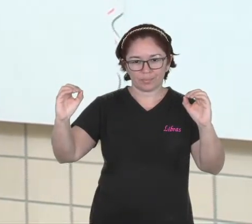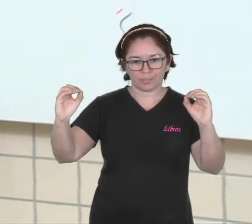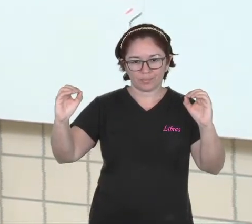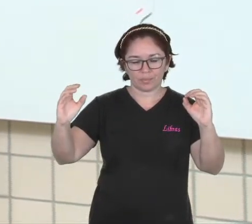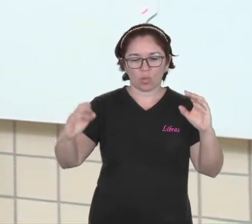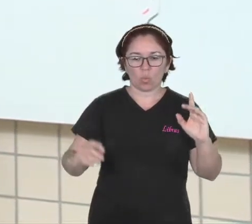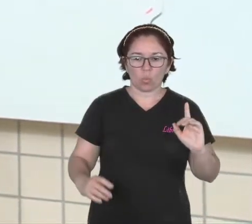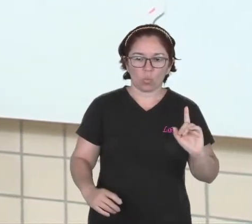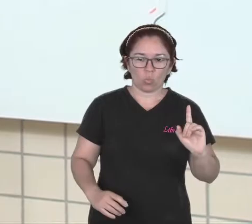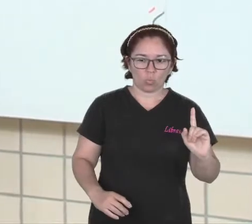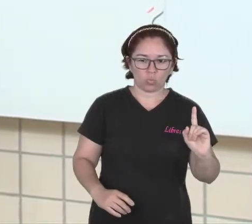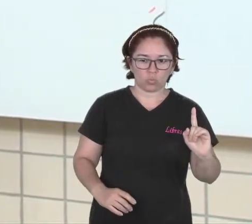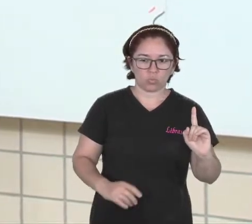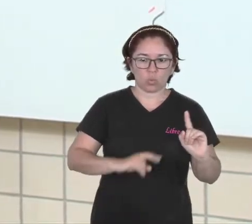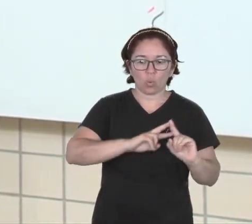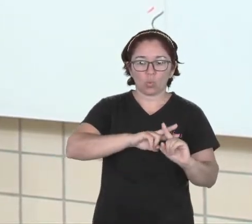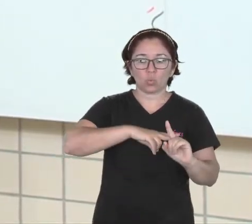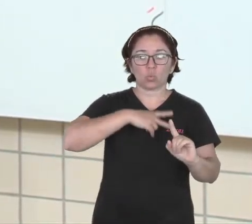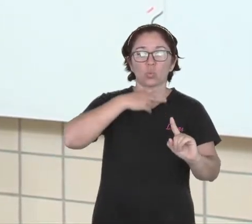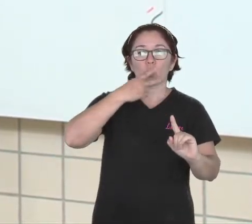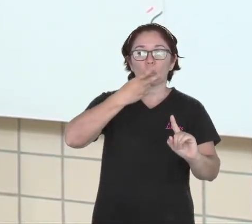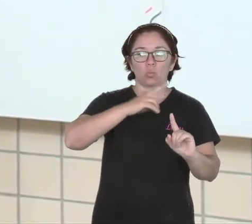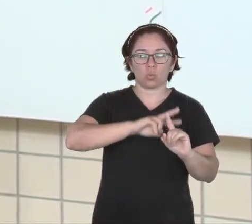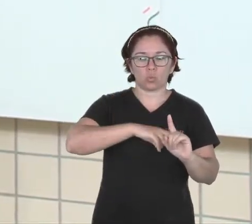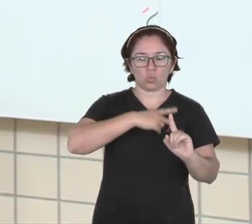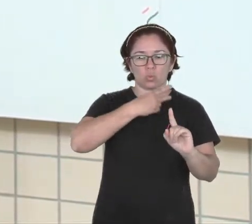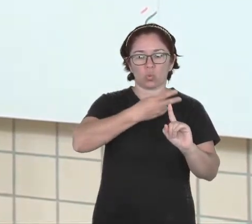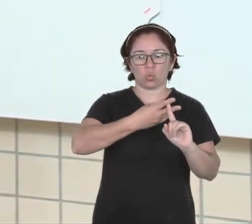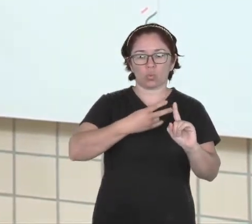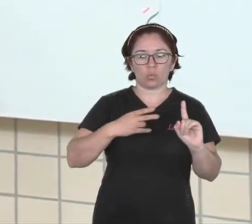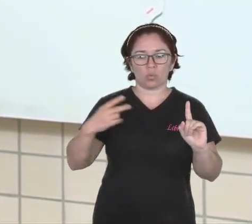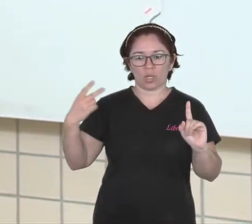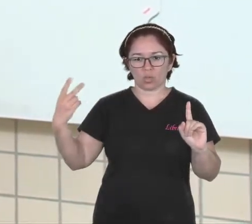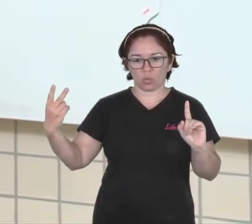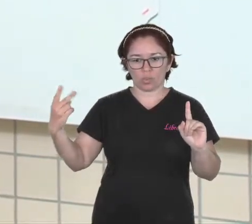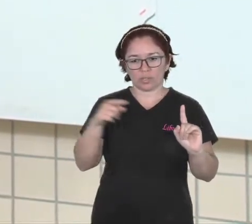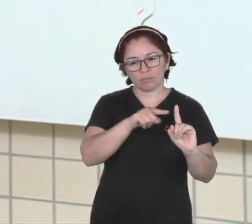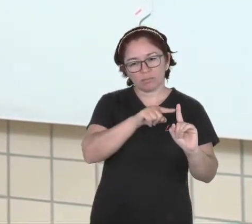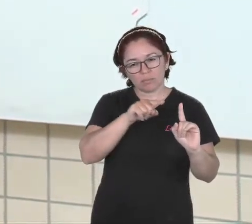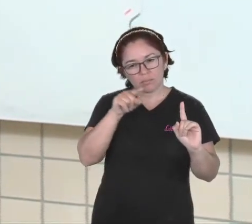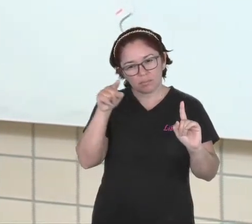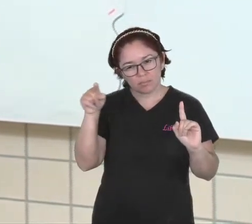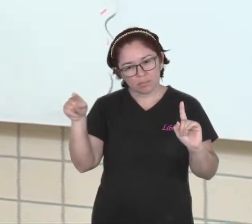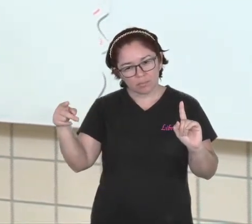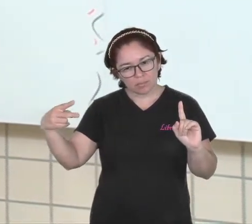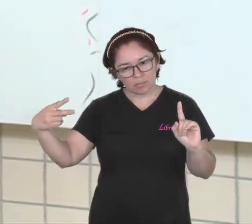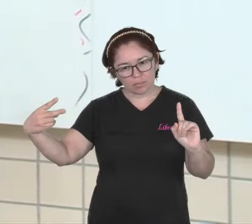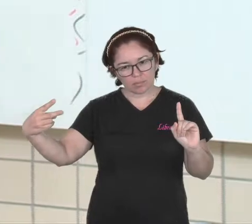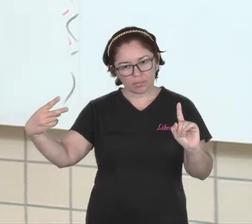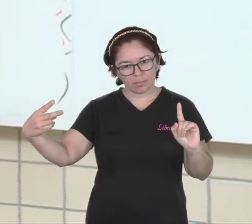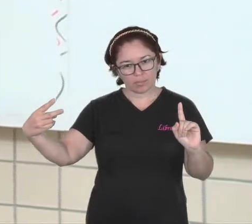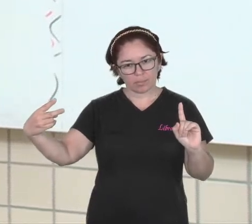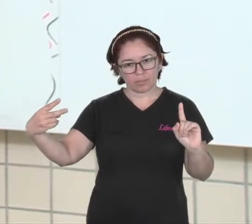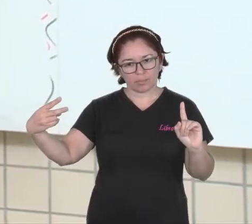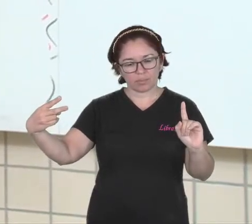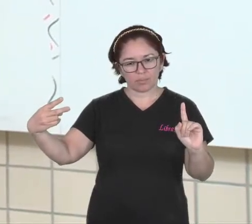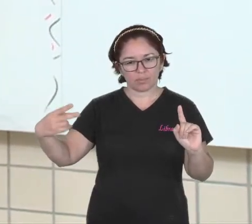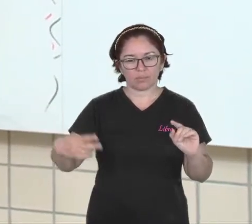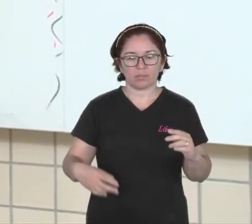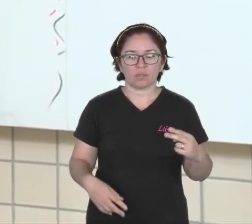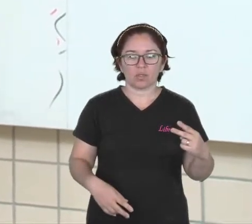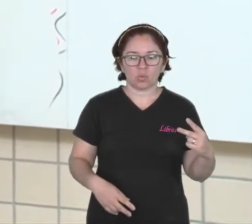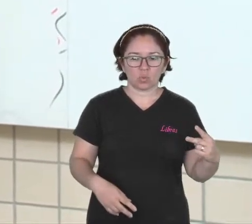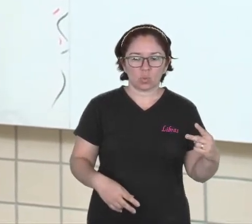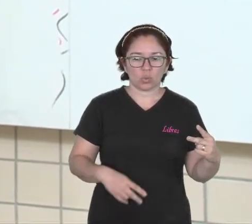Então ele pegou 1 e entregou para o 2. A mesma lei de formação pegou o 2 e entregou